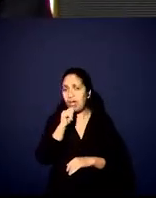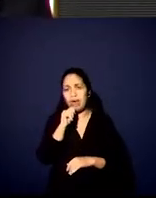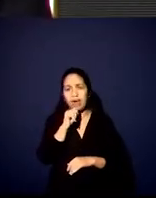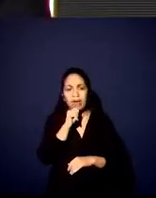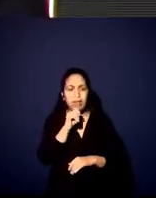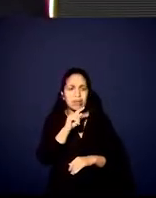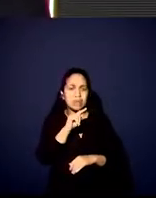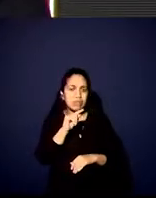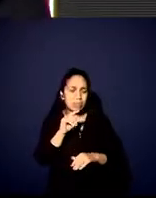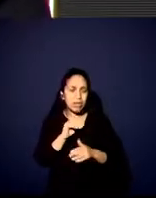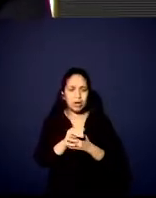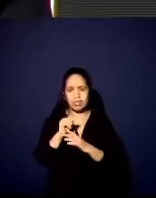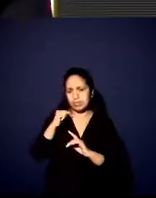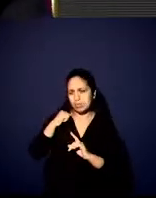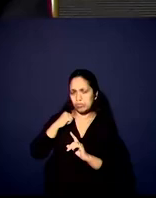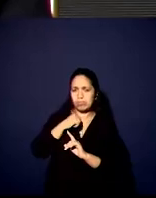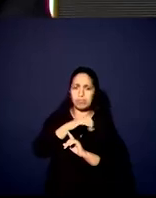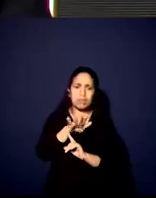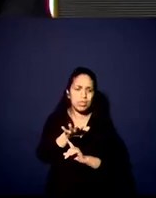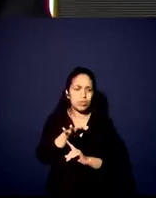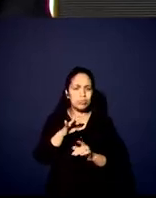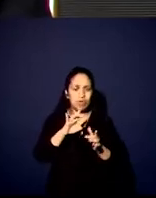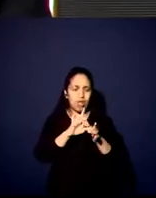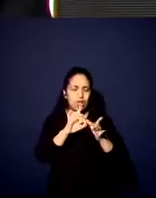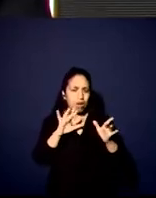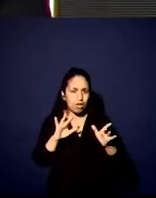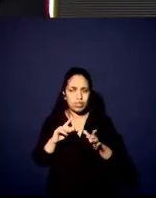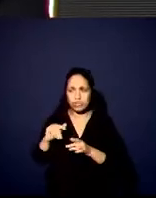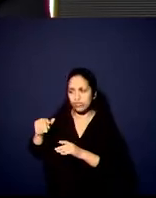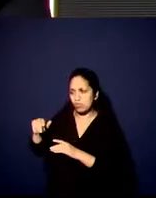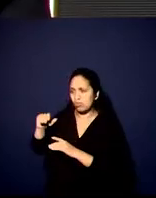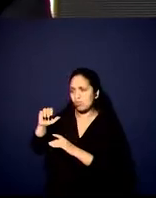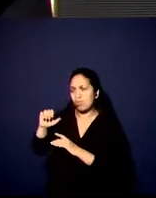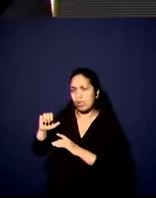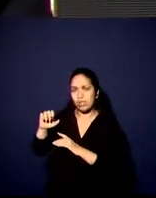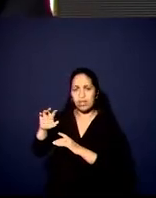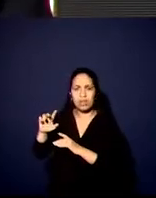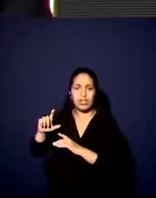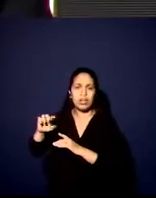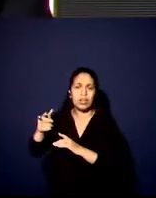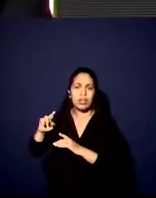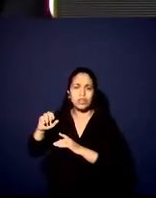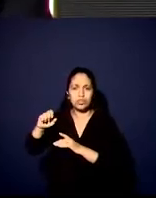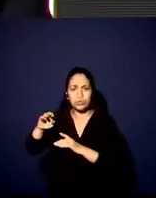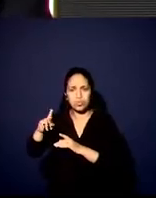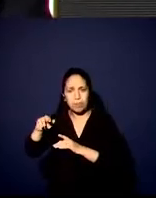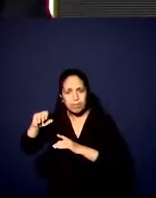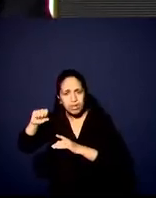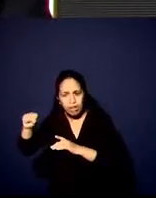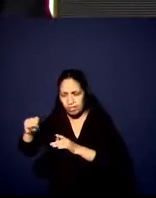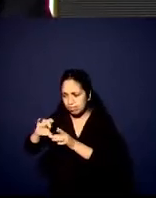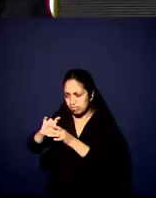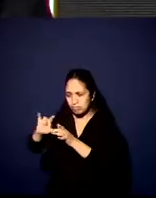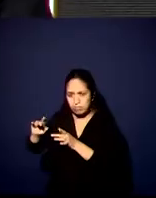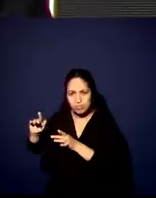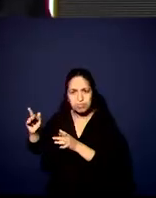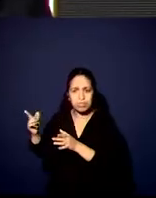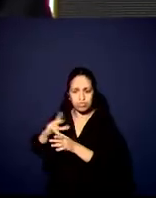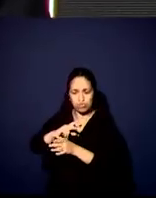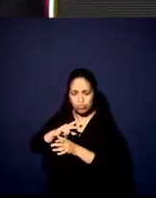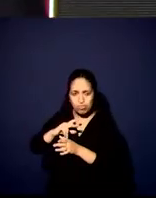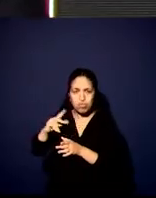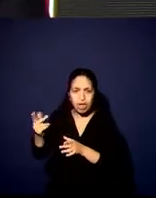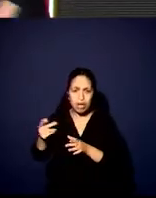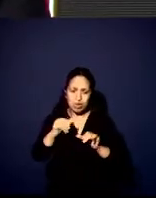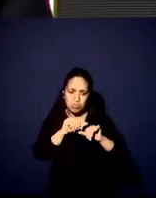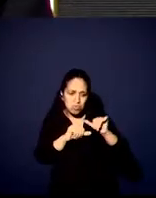da independência do Banco Central quando a gente fala da privatização da Eletrobras quando a gente fala de mudanças que podem haver ou não